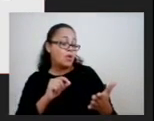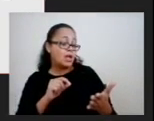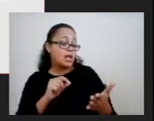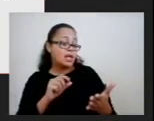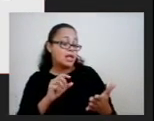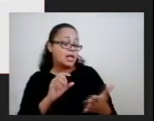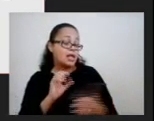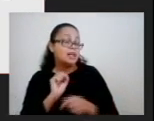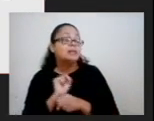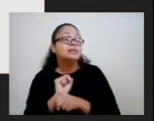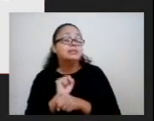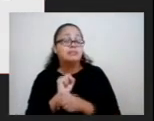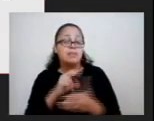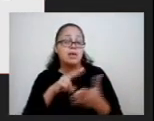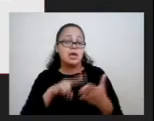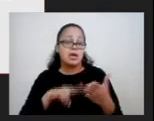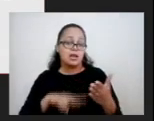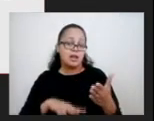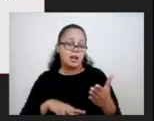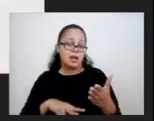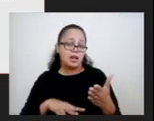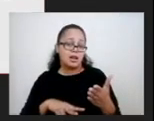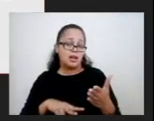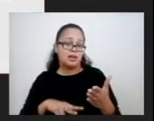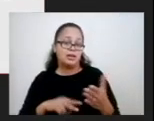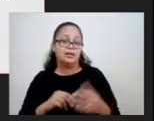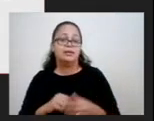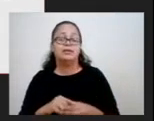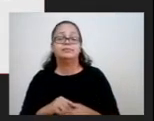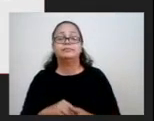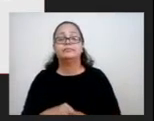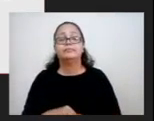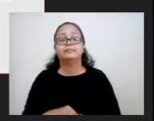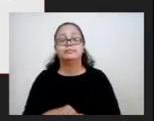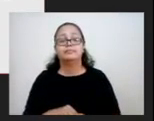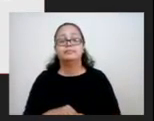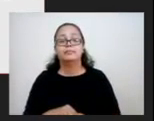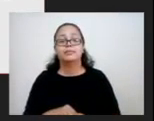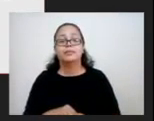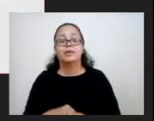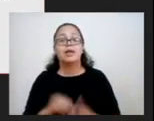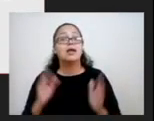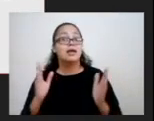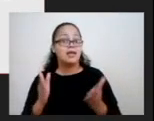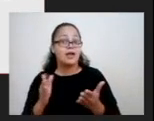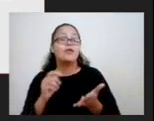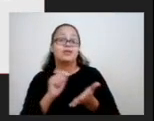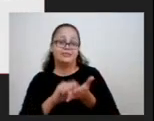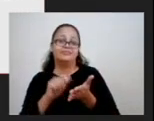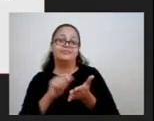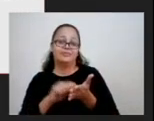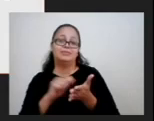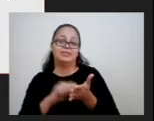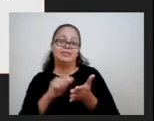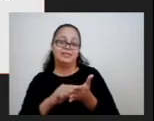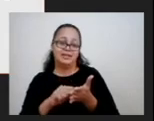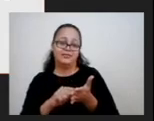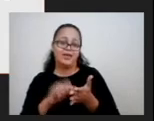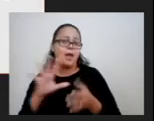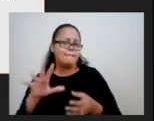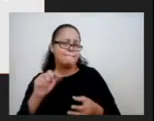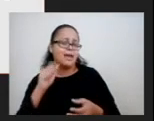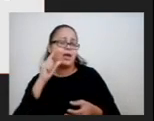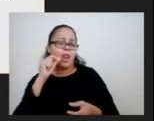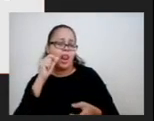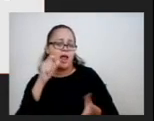exageradas para criar o humor. Tudo isso deixa o seu texto muito melhor. E aí, agora, vamos escrever? Vamos lá,